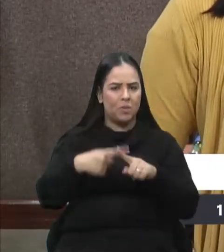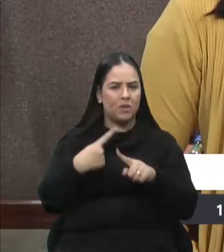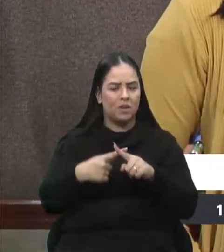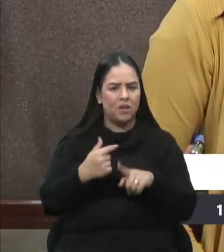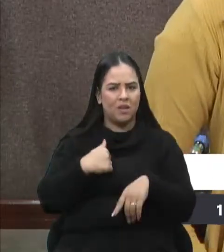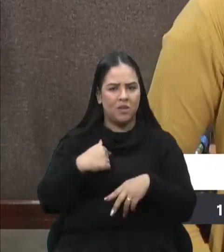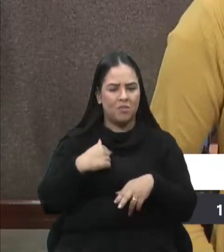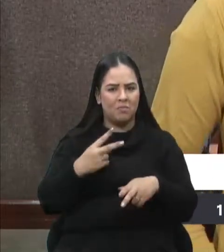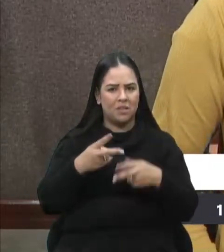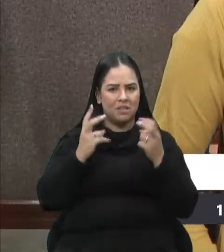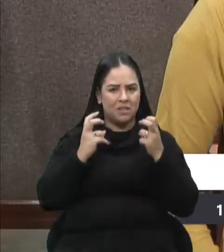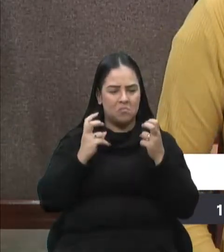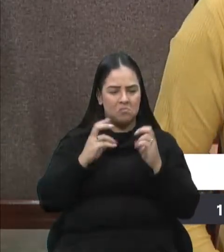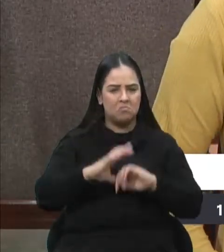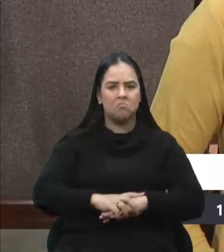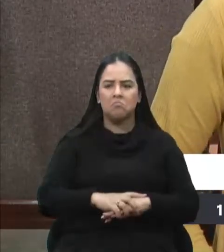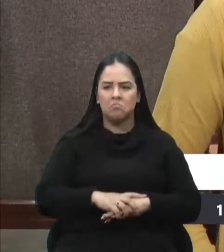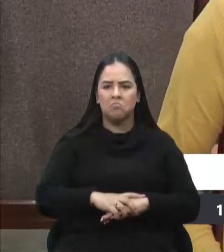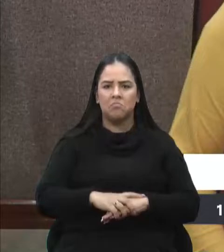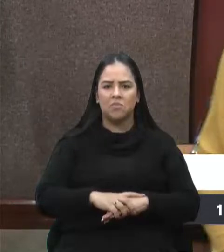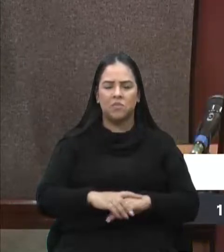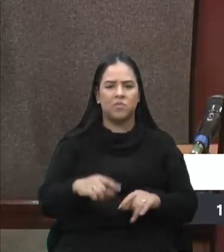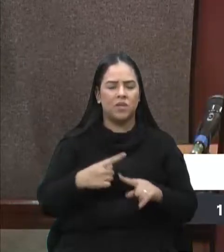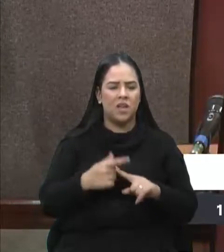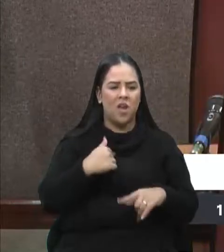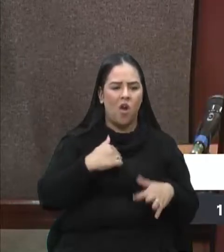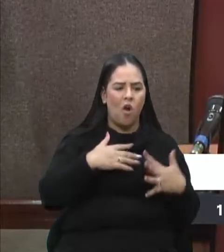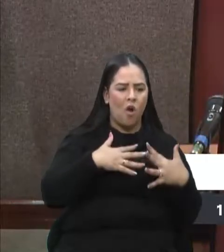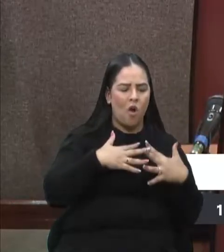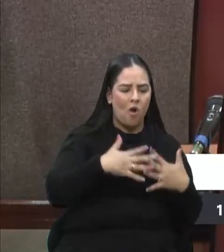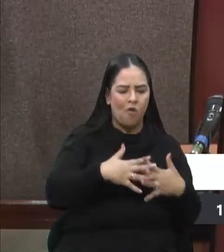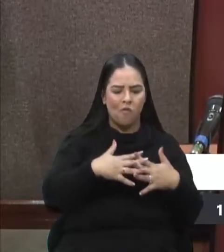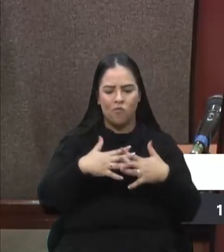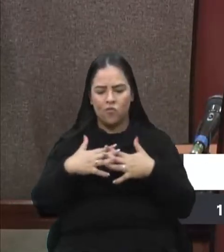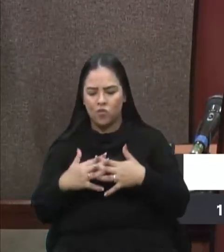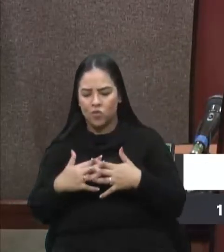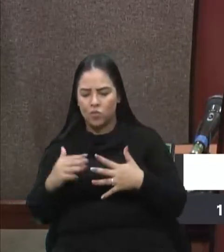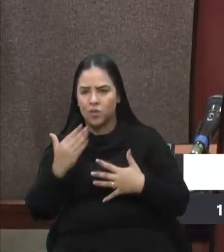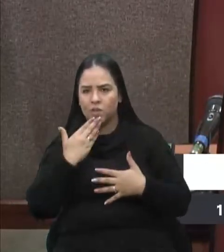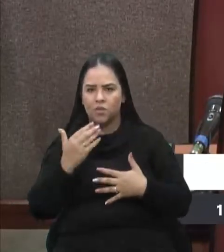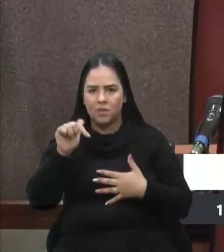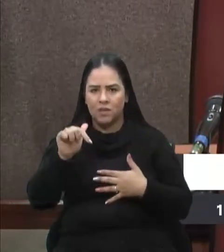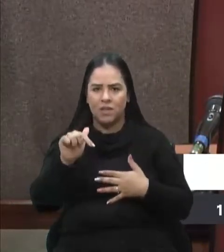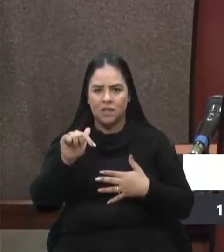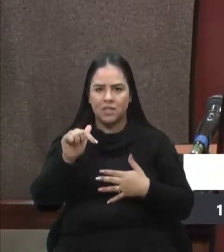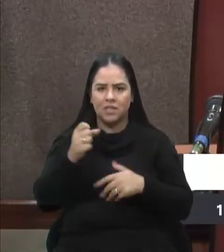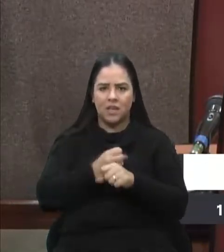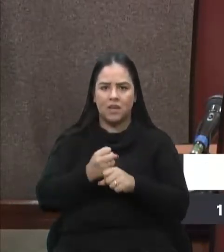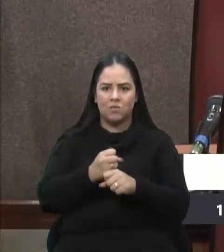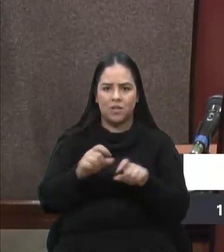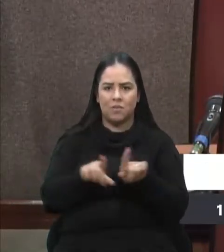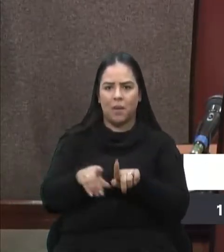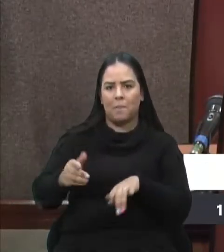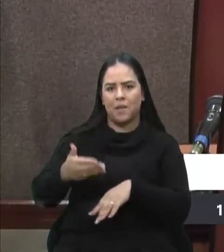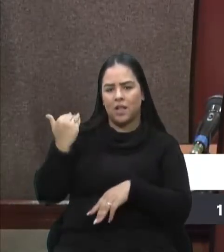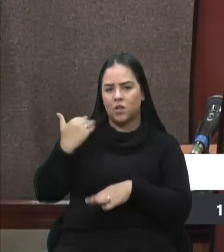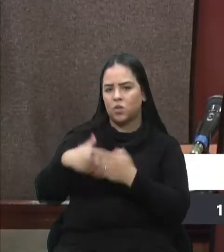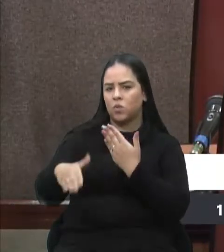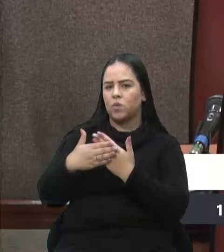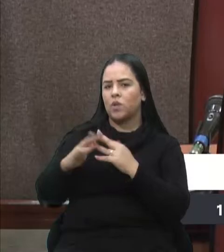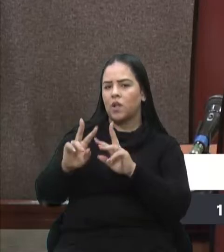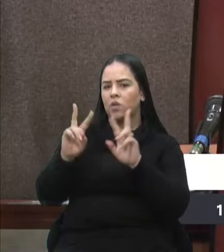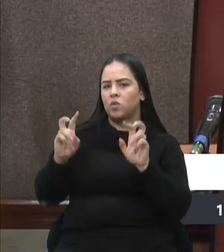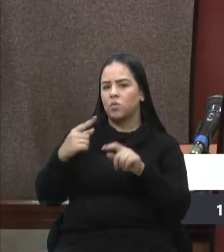isso, quando eu me confundo sobre os pedidos do ano passado e desse, todas essas questões, porque eu quero que